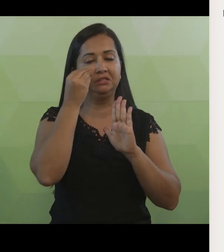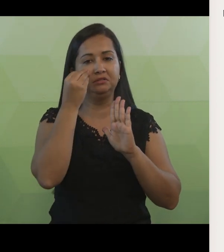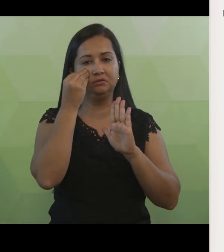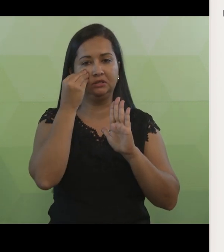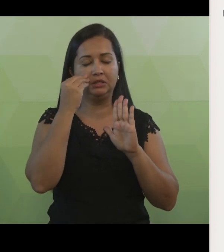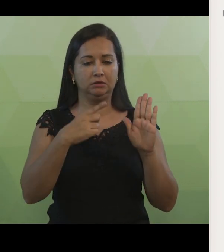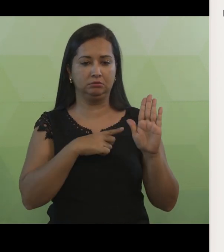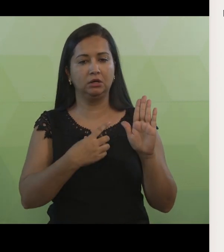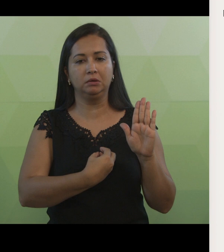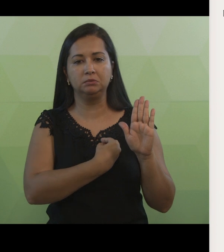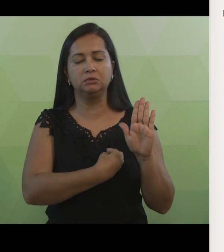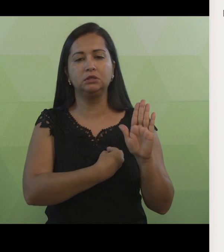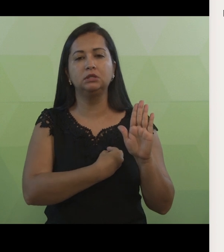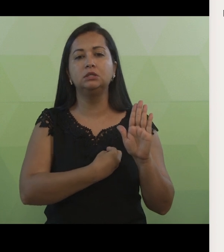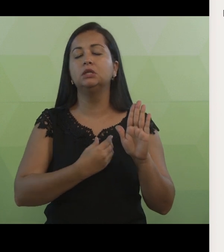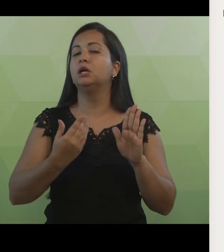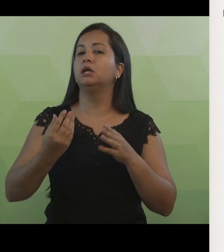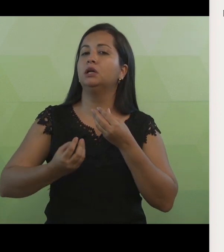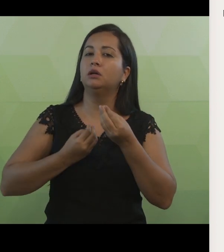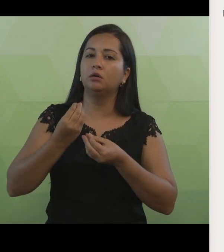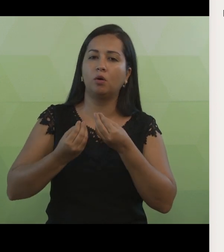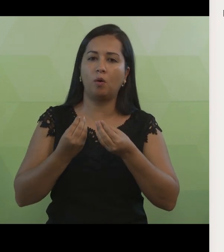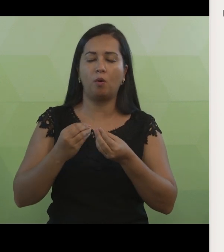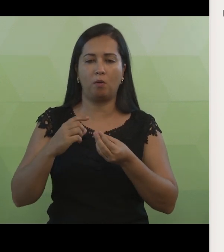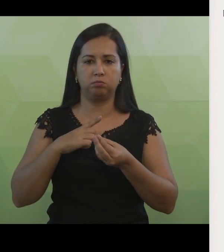as etapas que uma auditoria deve seguir.